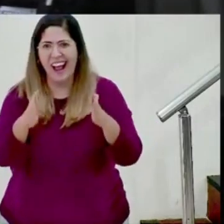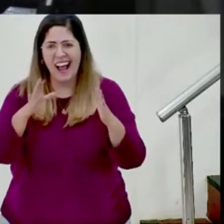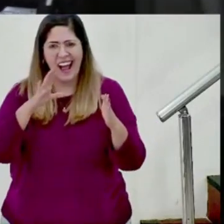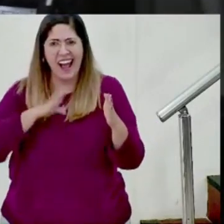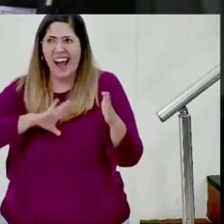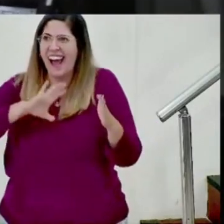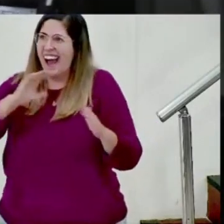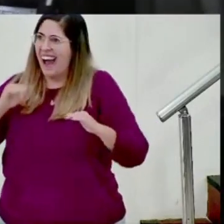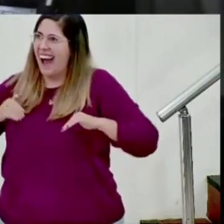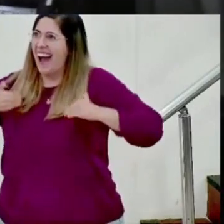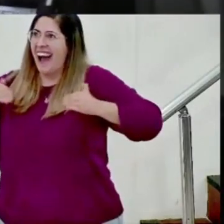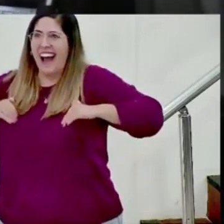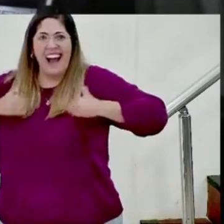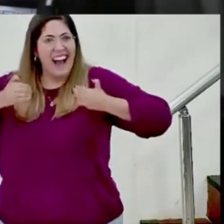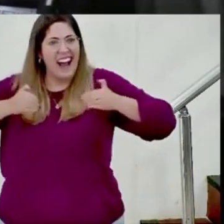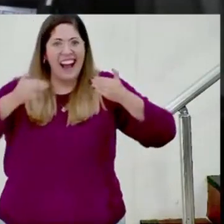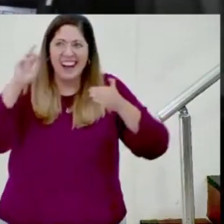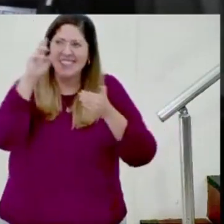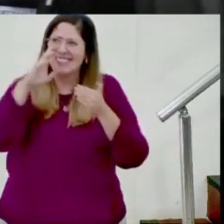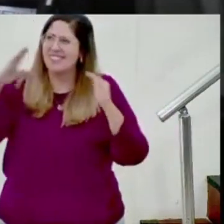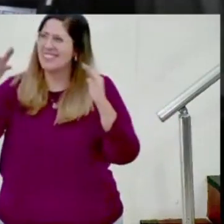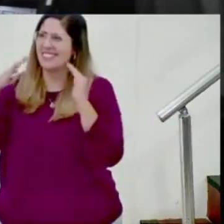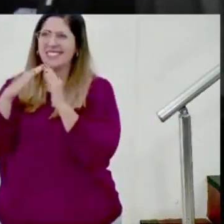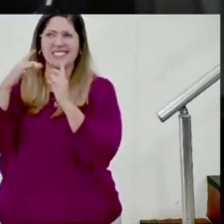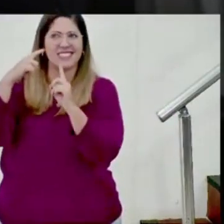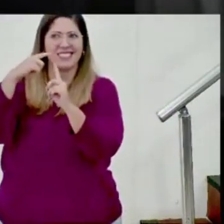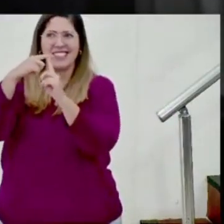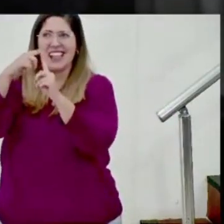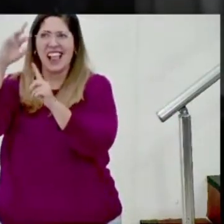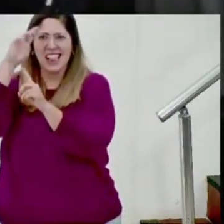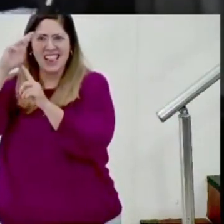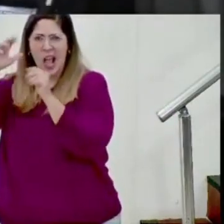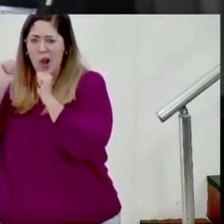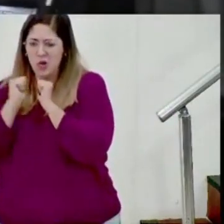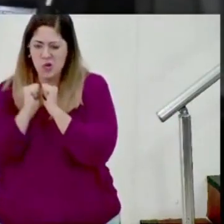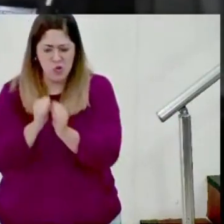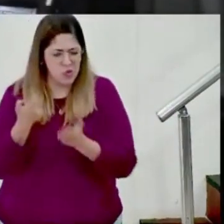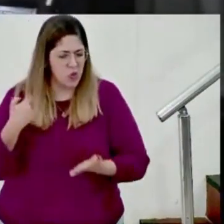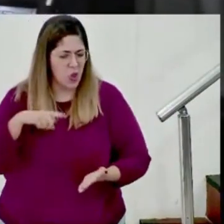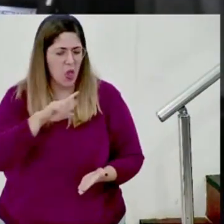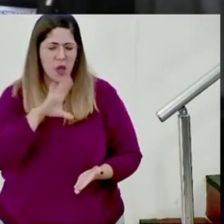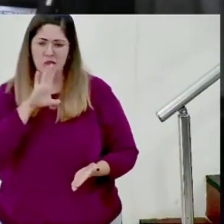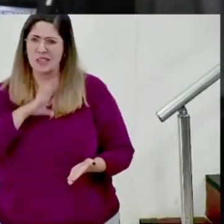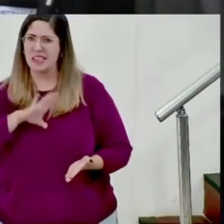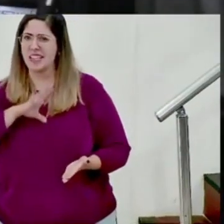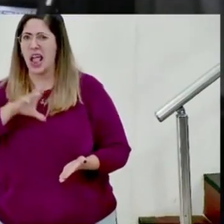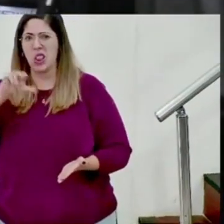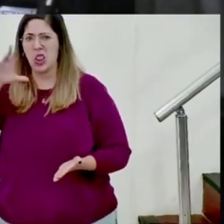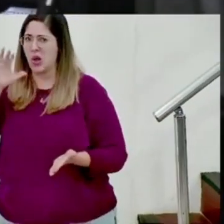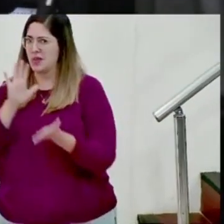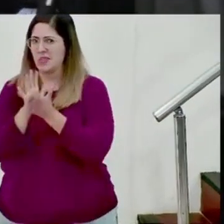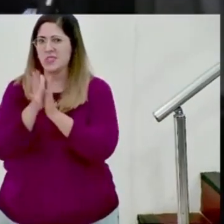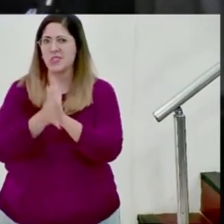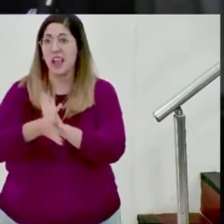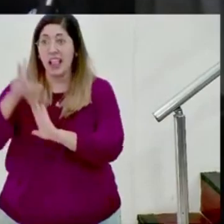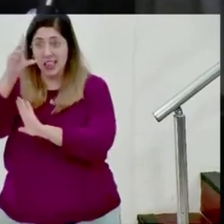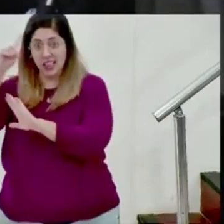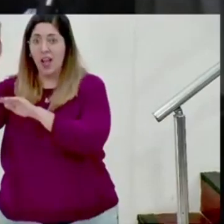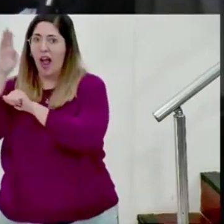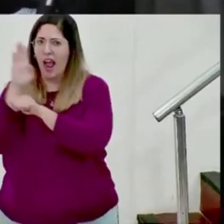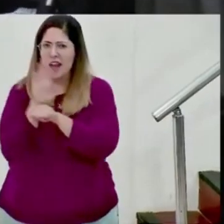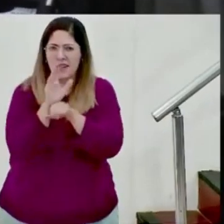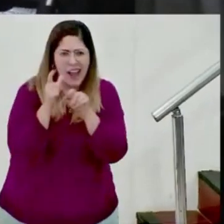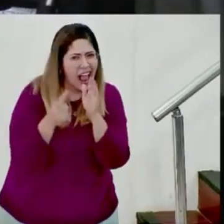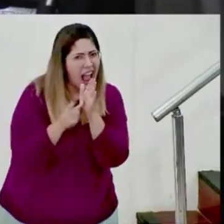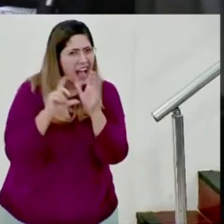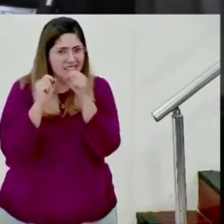Deus, o santuário das moradas do Altíssimo. Deus está no meio dela, jamais será abalada. Deus a ajudará desde